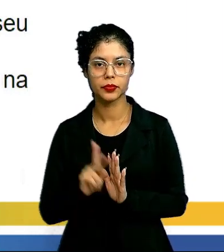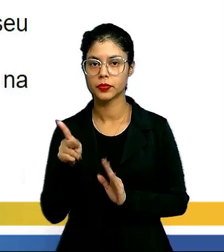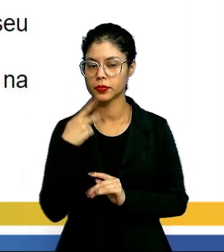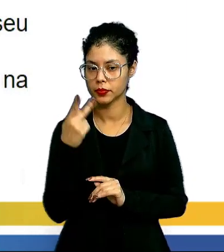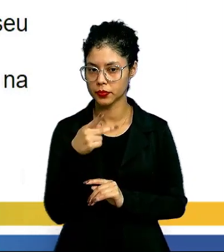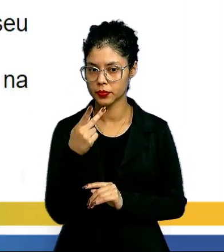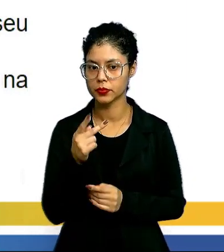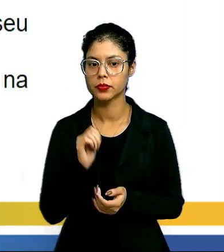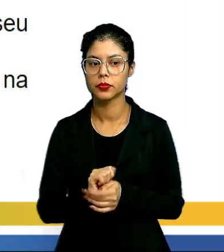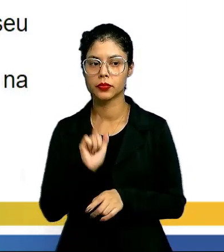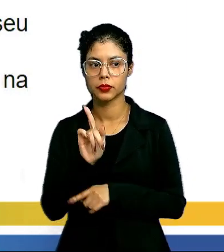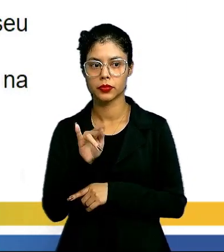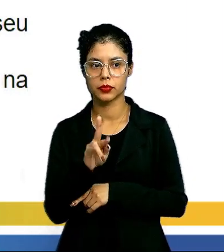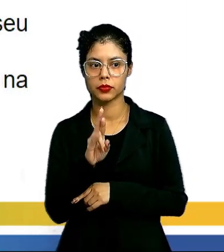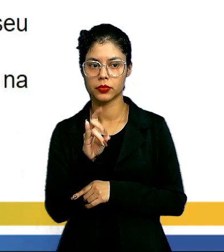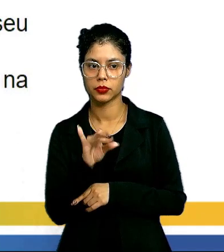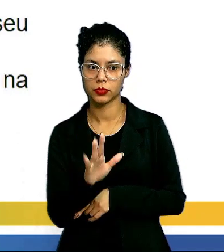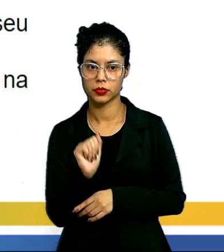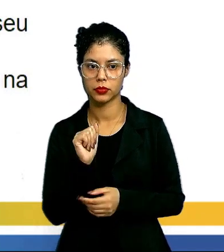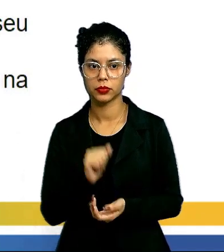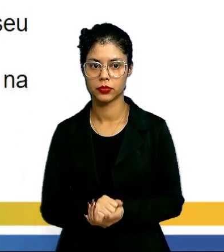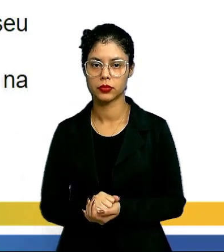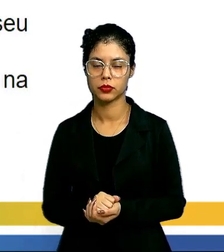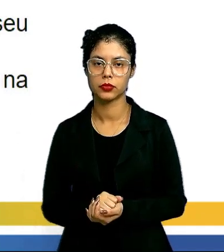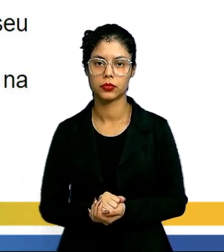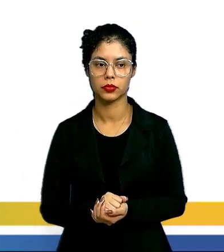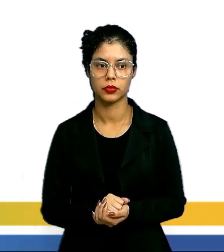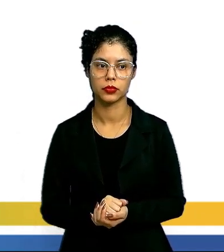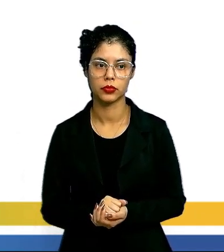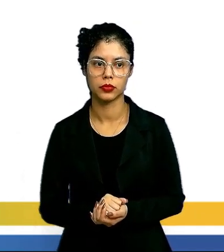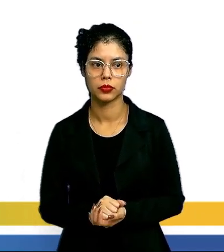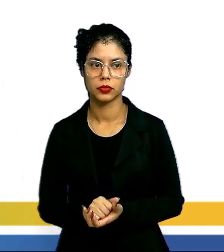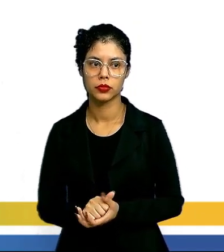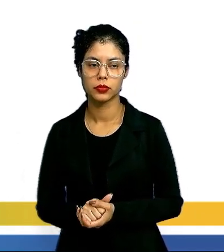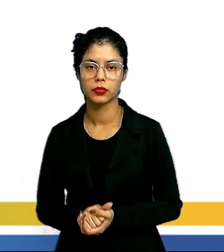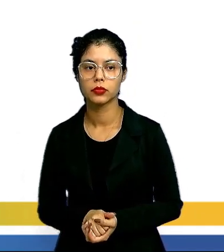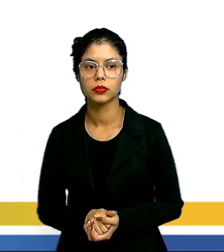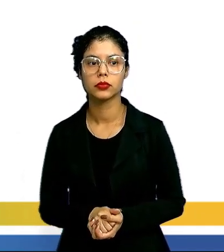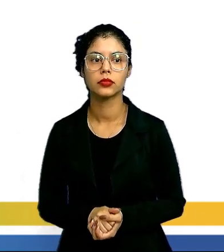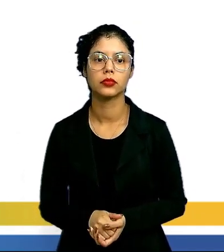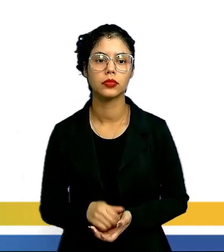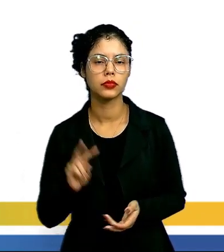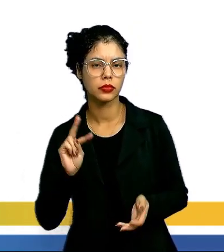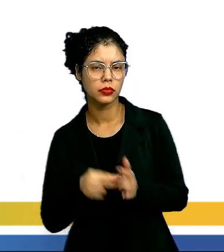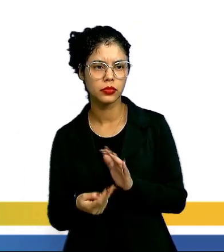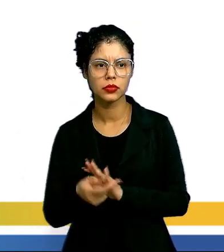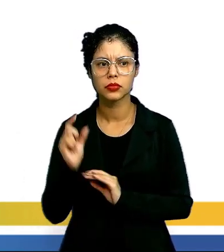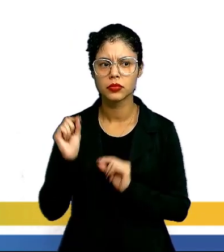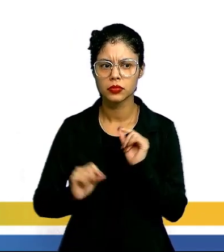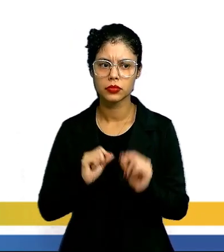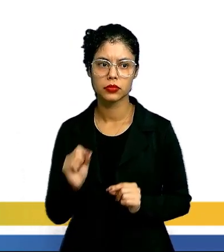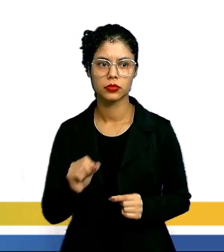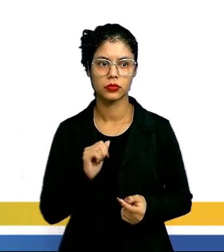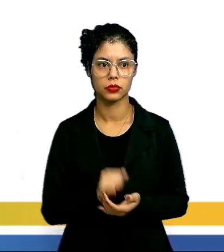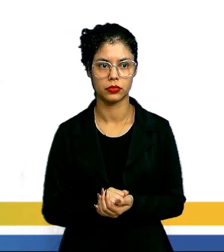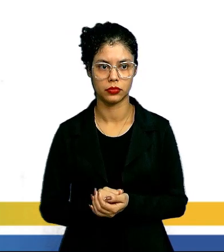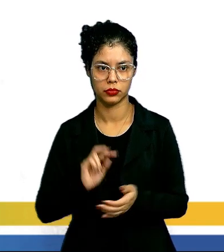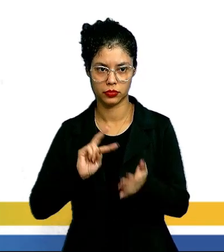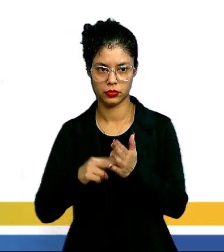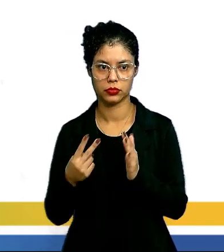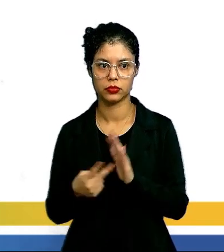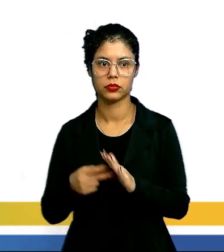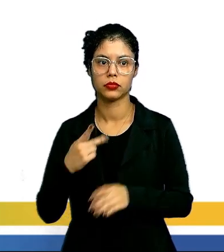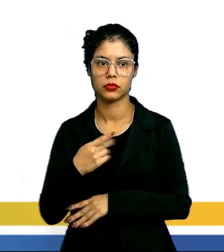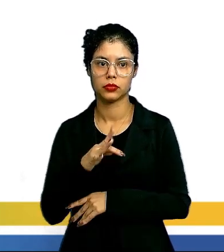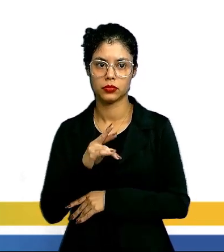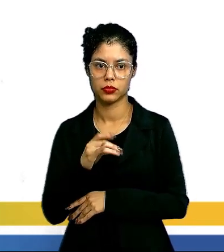falando de hegemonia, de heterossexualidade e de jovialidade. Ah, professor, o que é hegemonia?